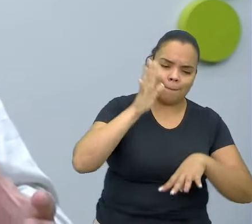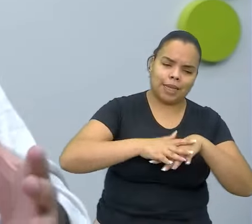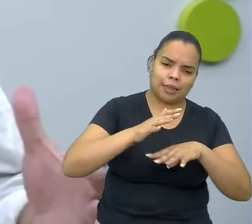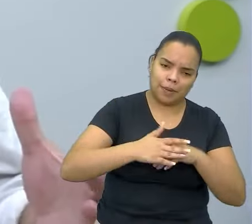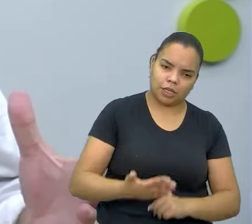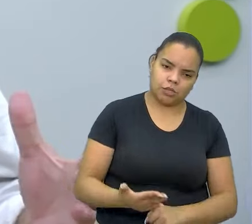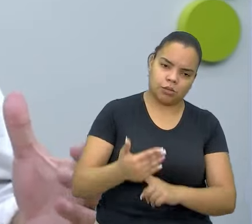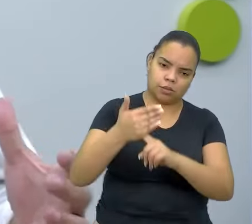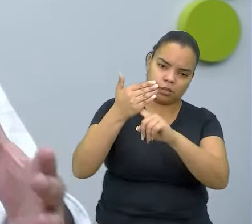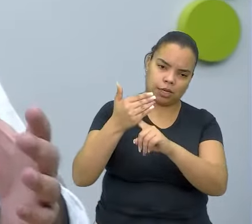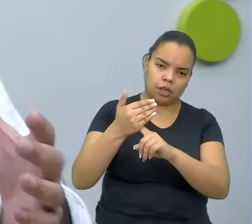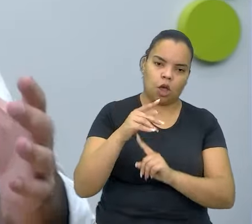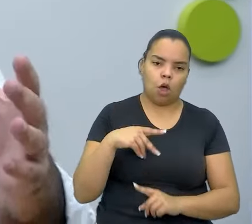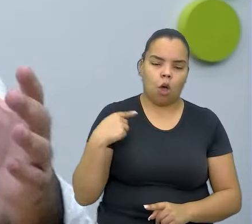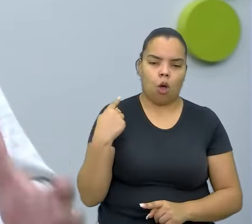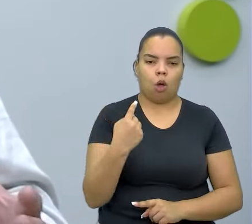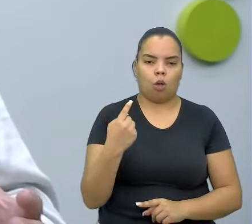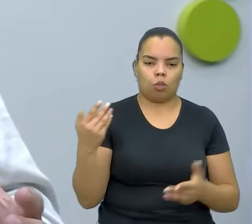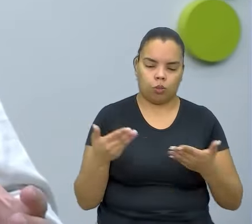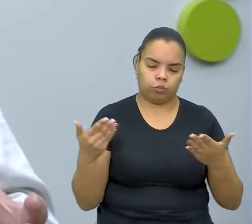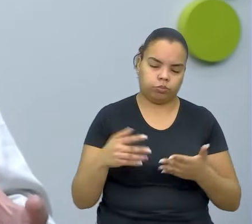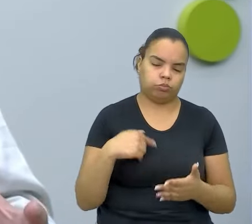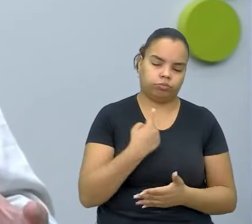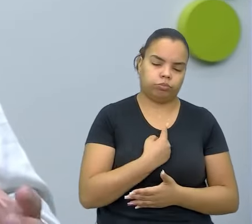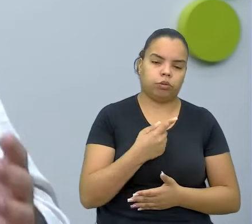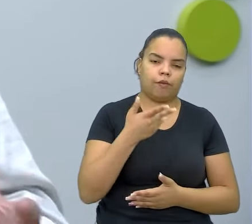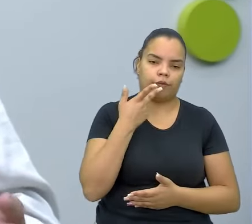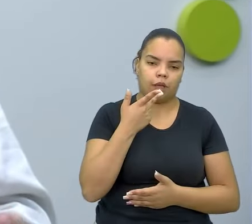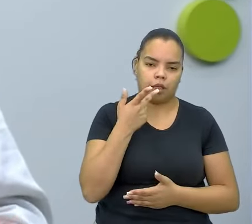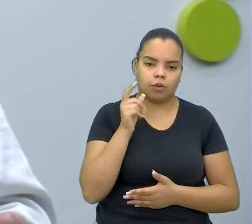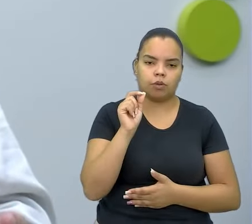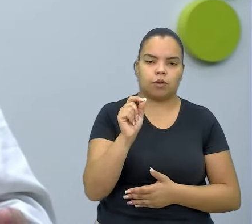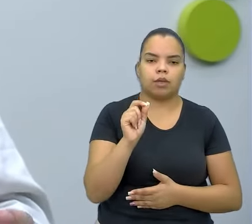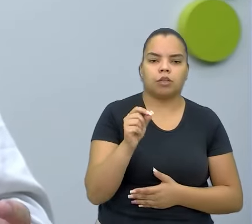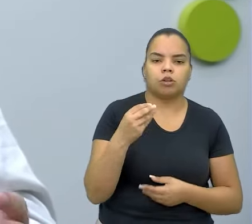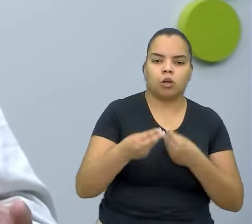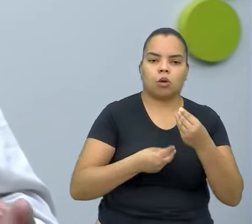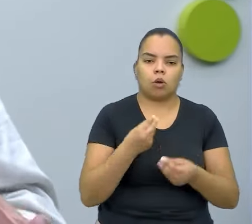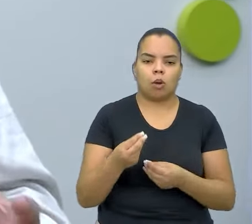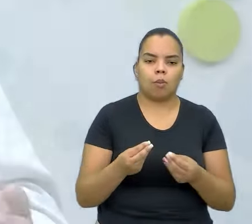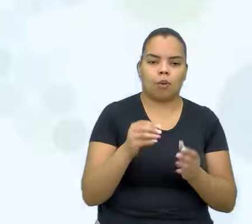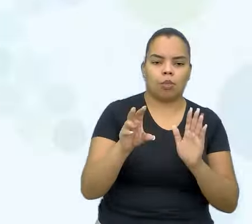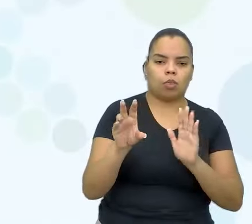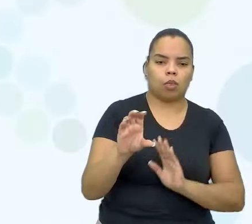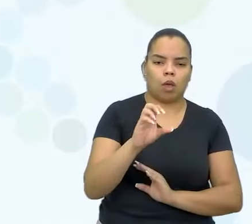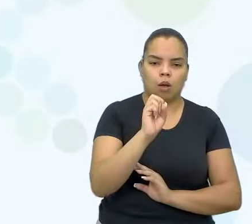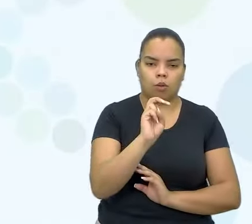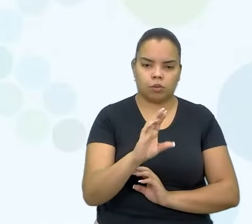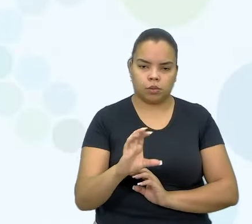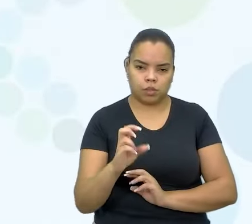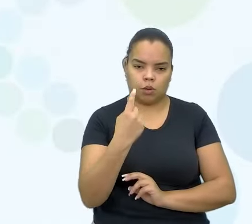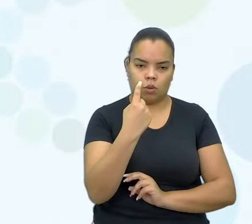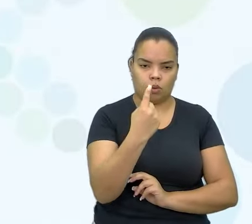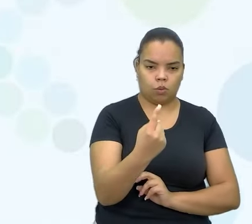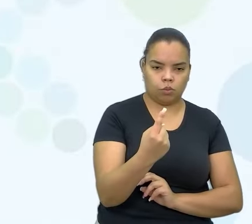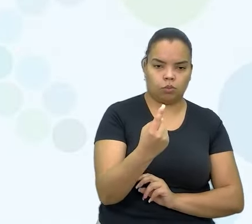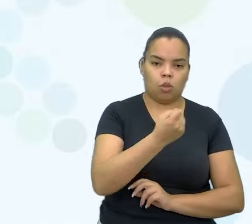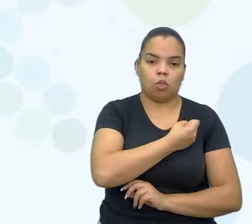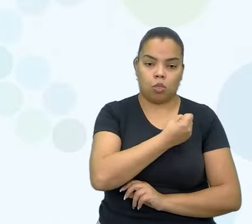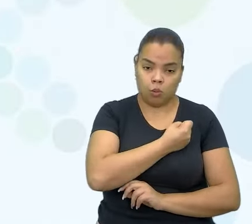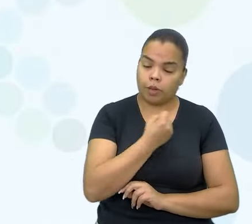tecnologias. Hoje falaremos sobre a retrospectiva dessa unidade curricular de número 1, com o tema Números